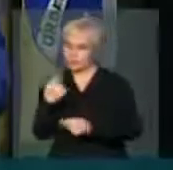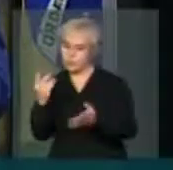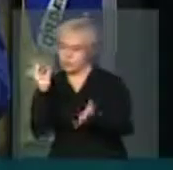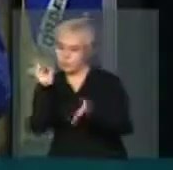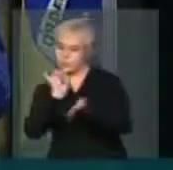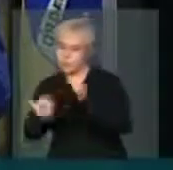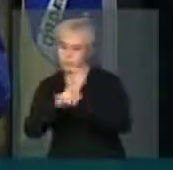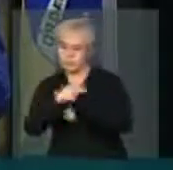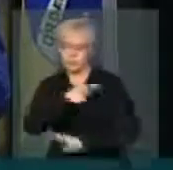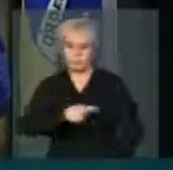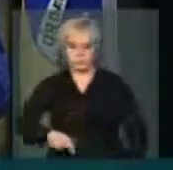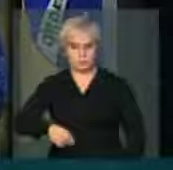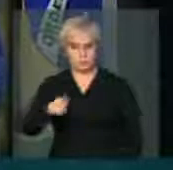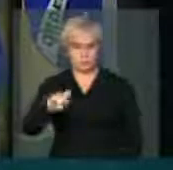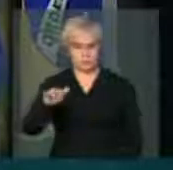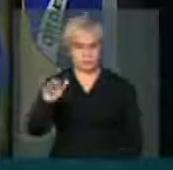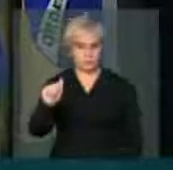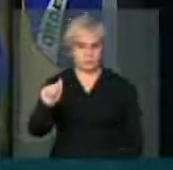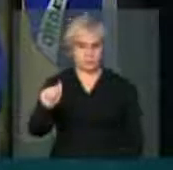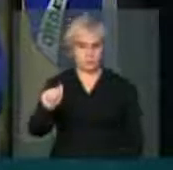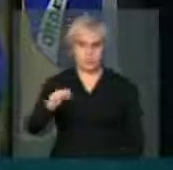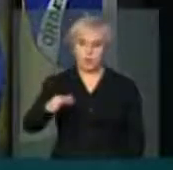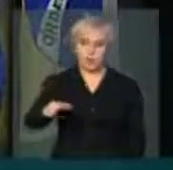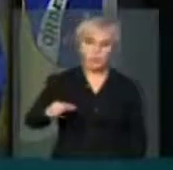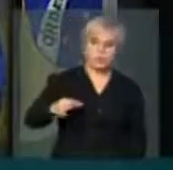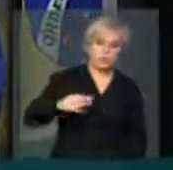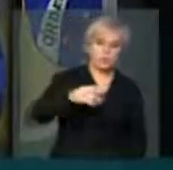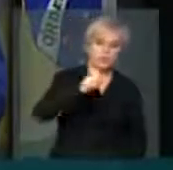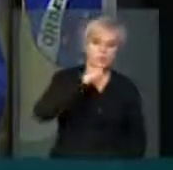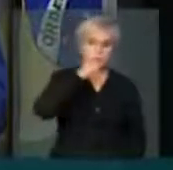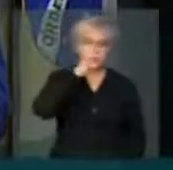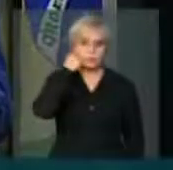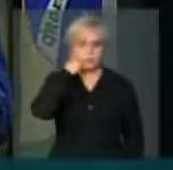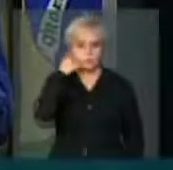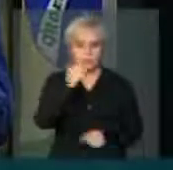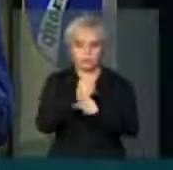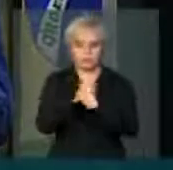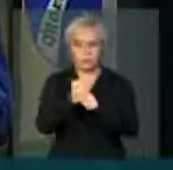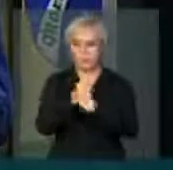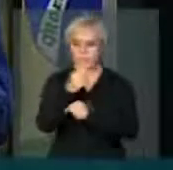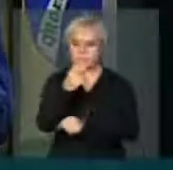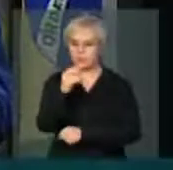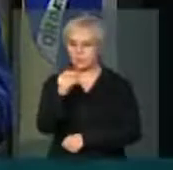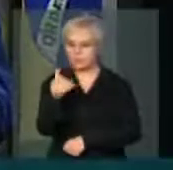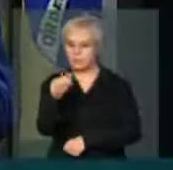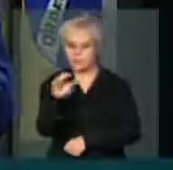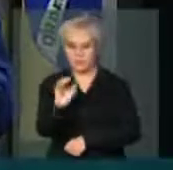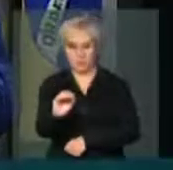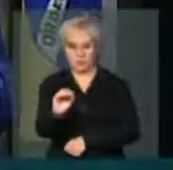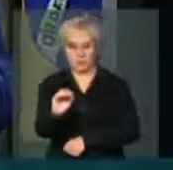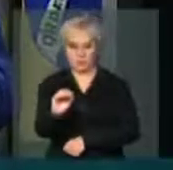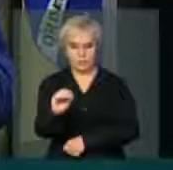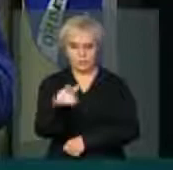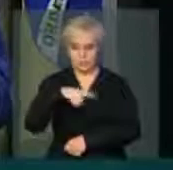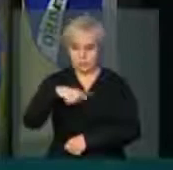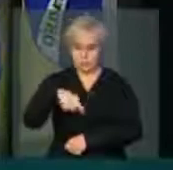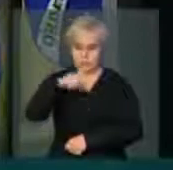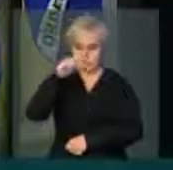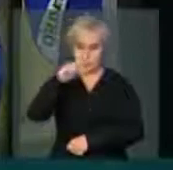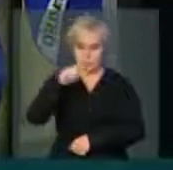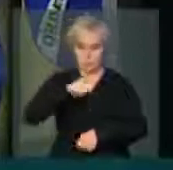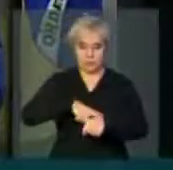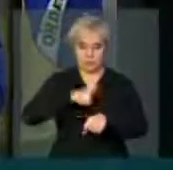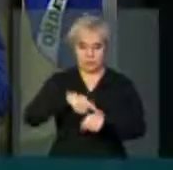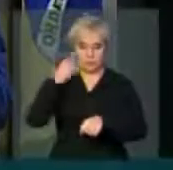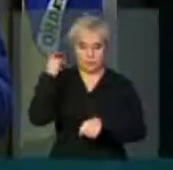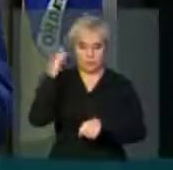de um fato. Todos aqueles senadores de 2010 eleitos